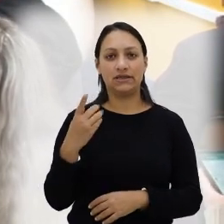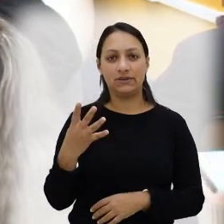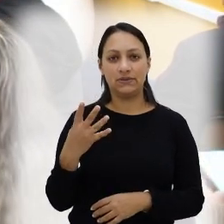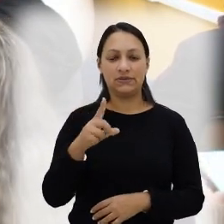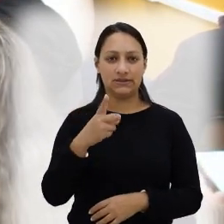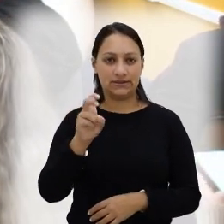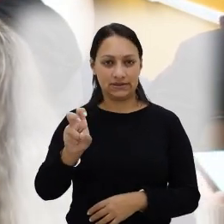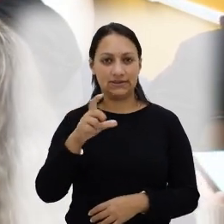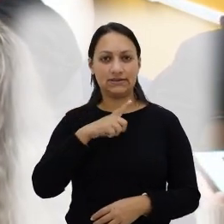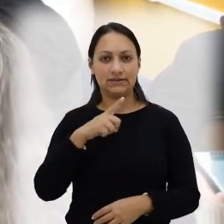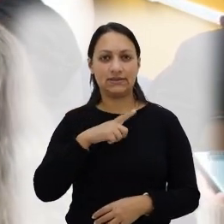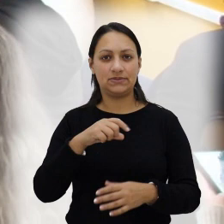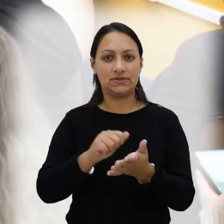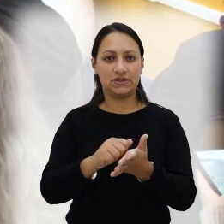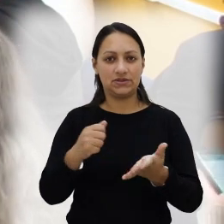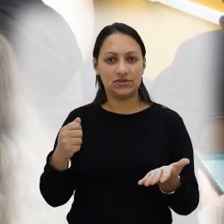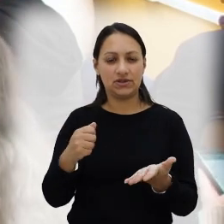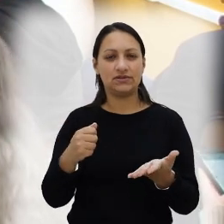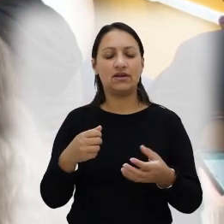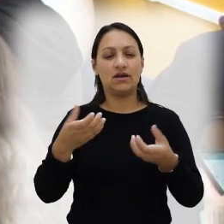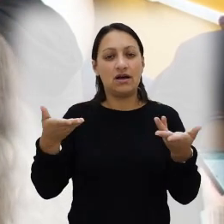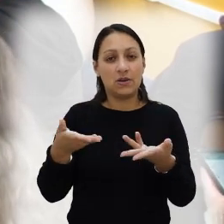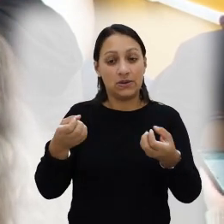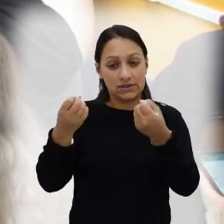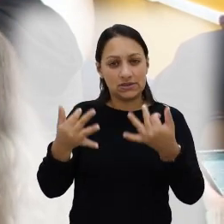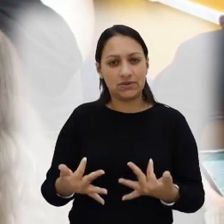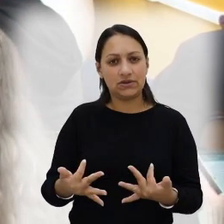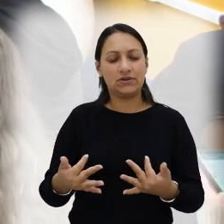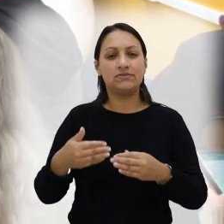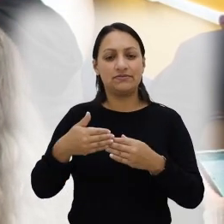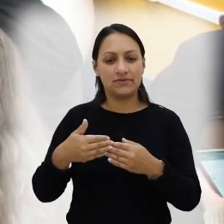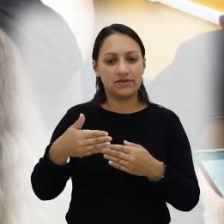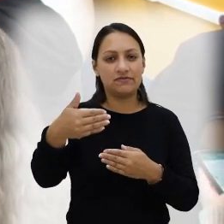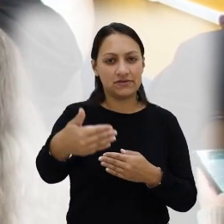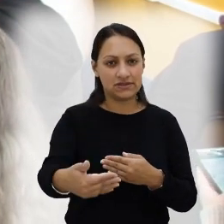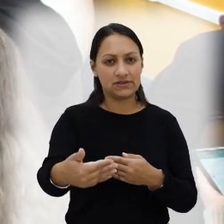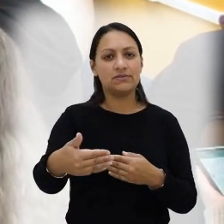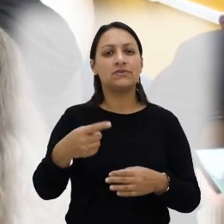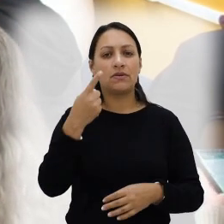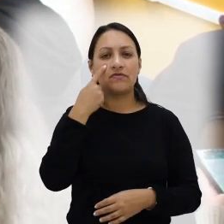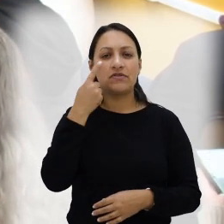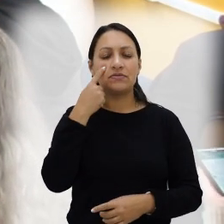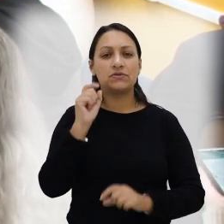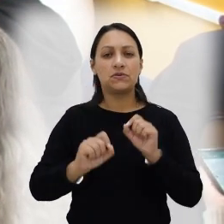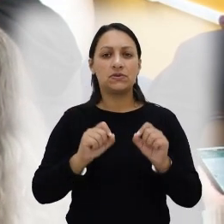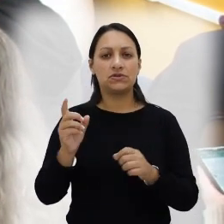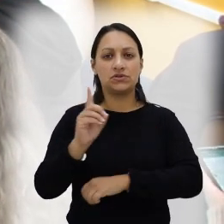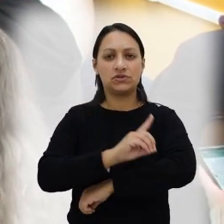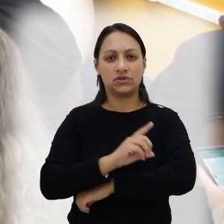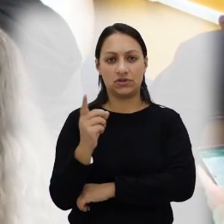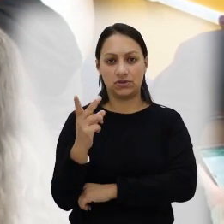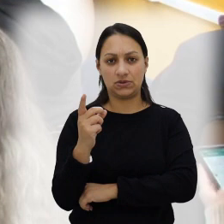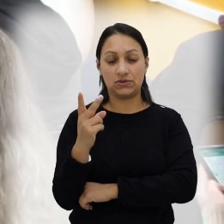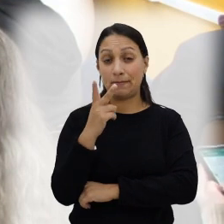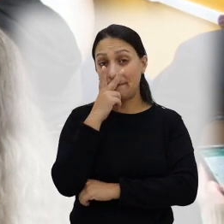essa agenda, então, que a Daia falou agora, e aí avançamos. Notem que dia 12, que é a mesma semana